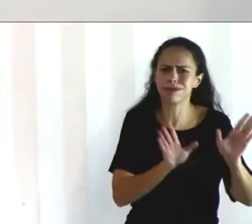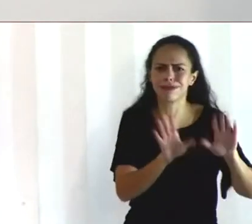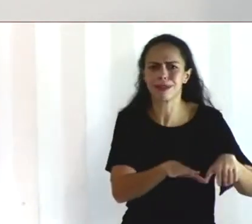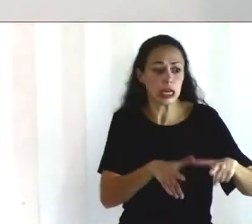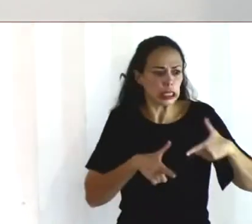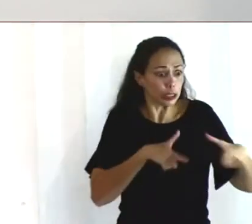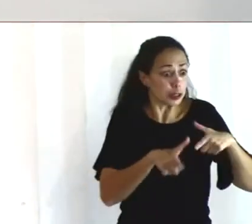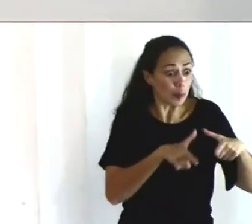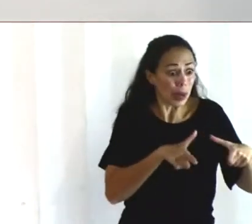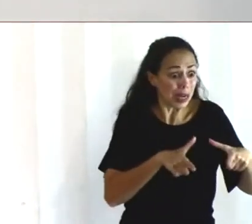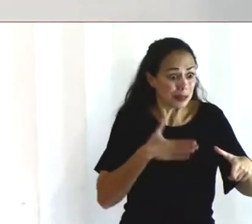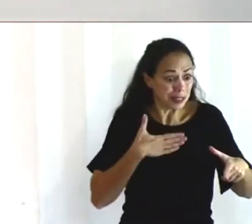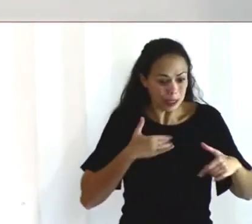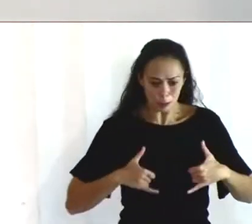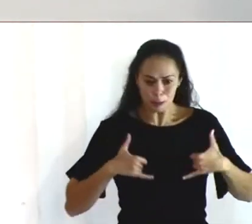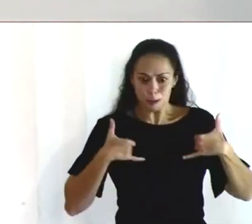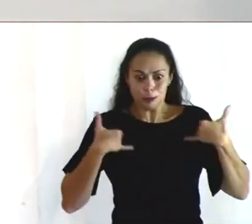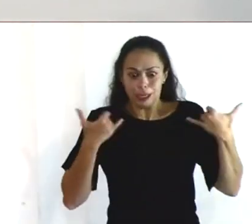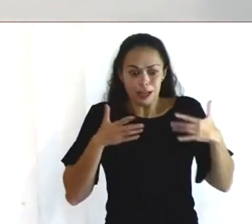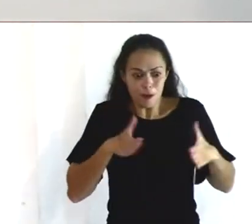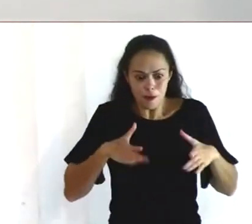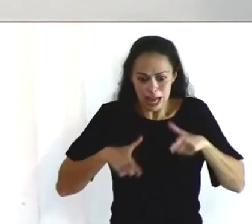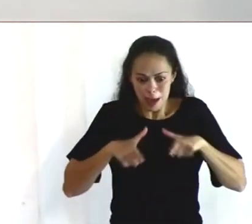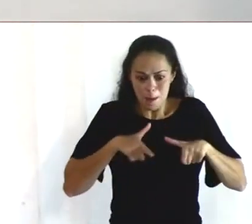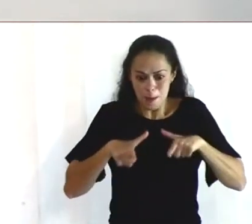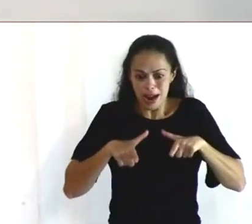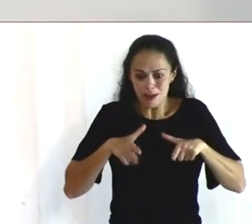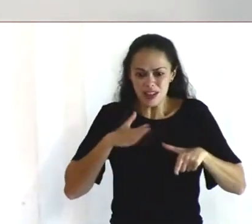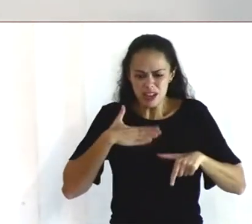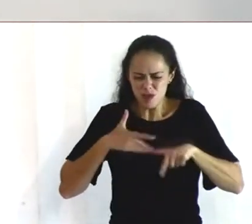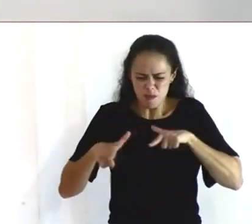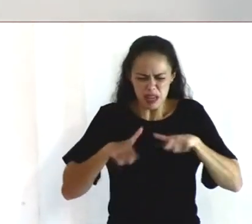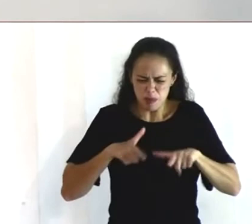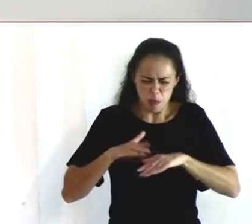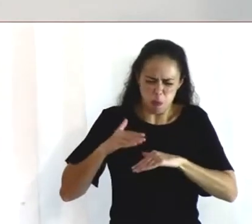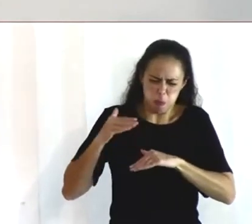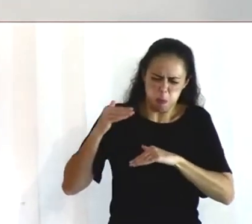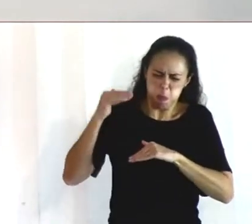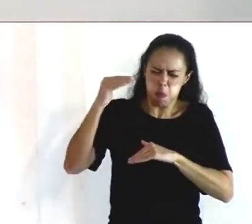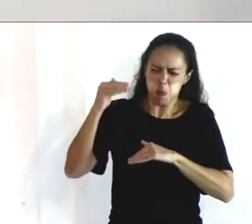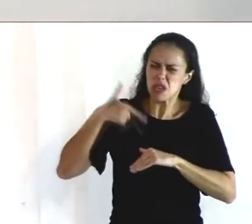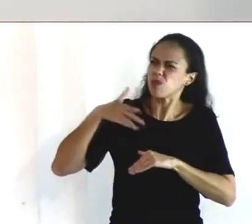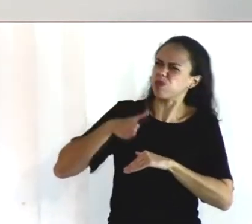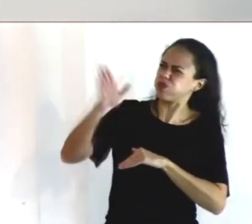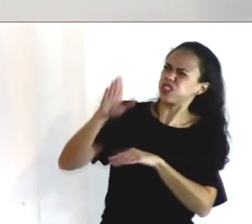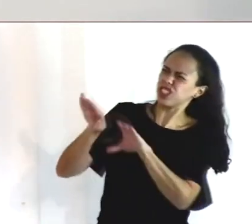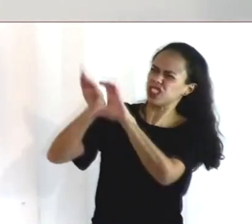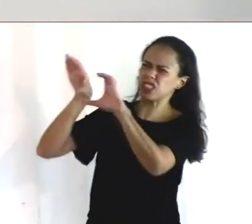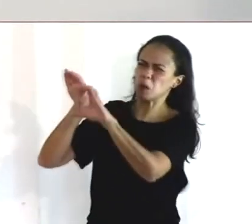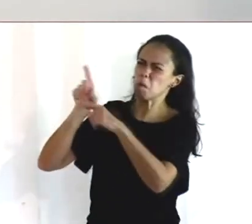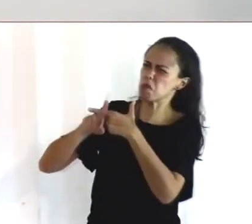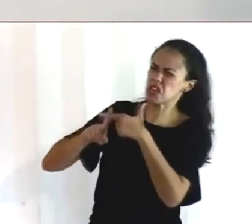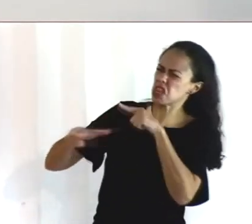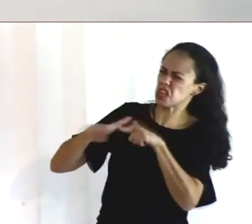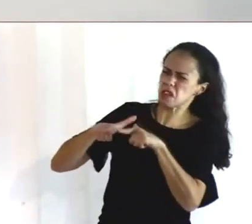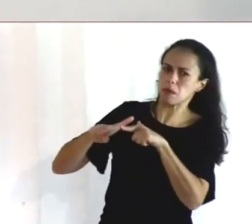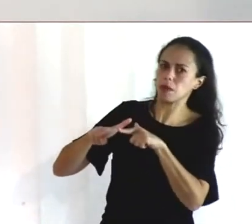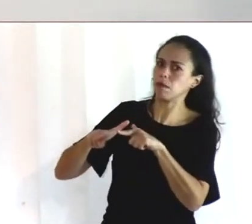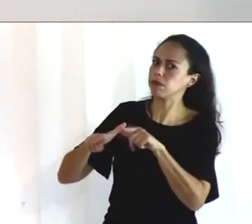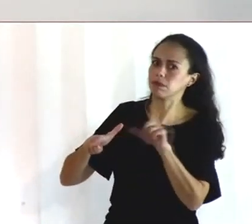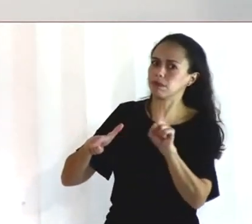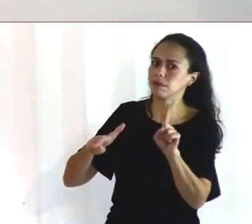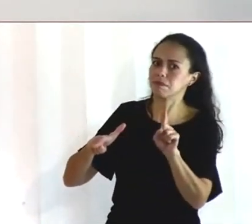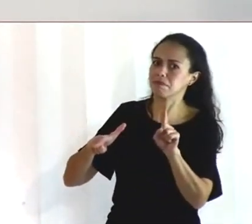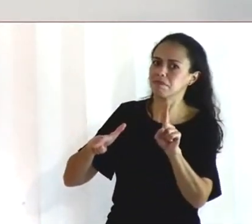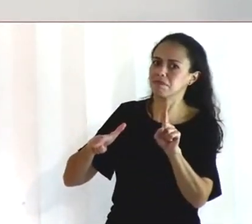céu. Nenhuma das nossas vitórias no mundo nos leva ao céu. O que nos leva é o santo de